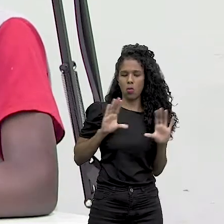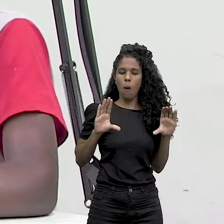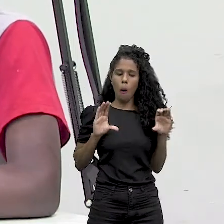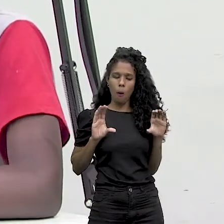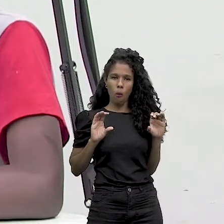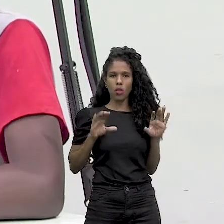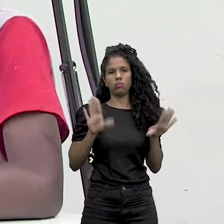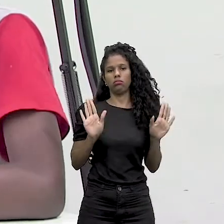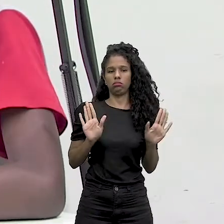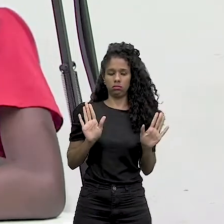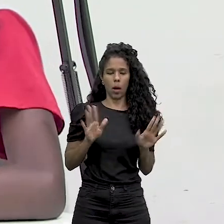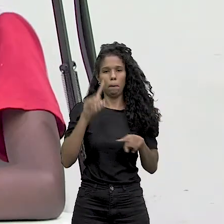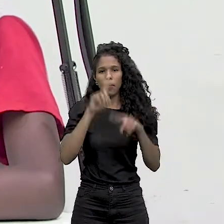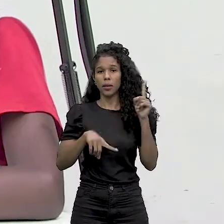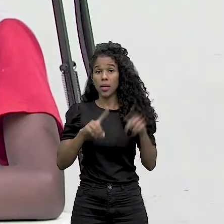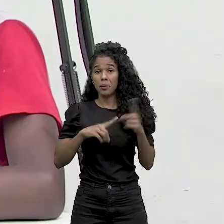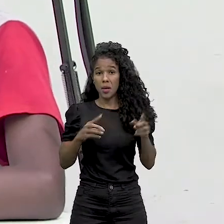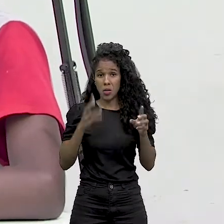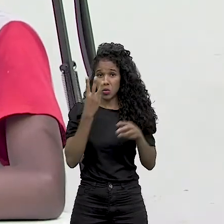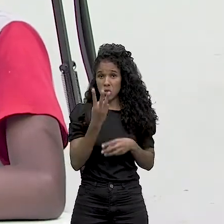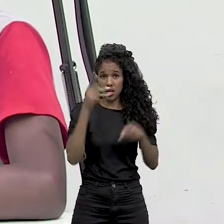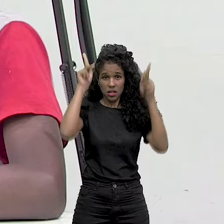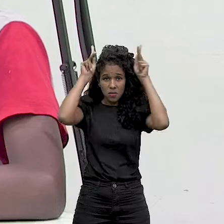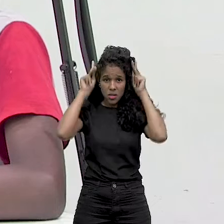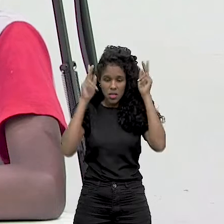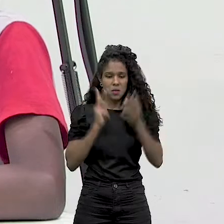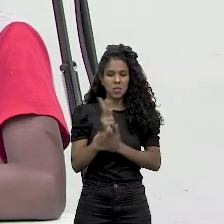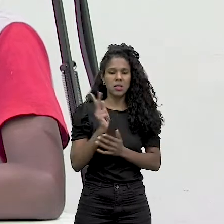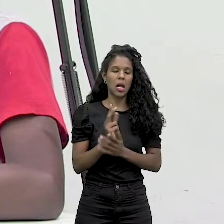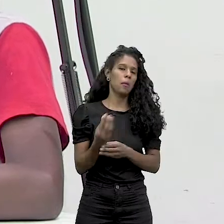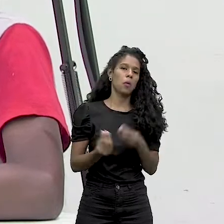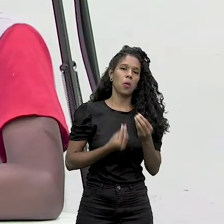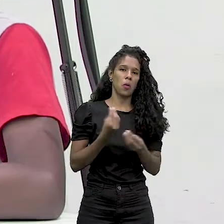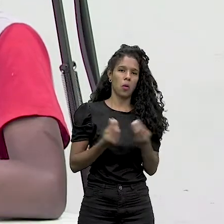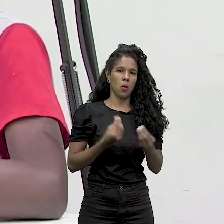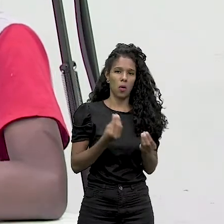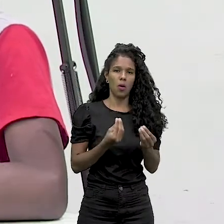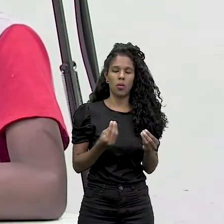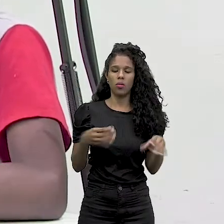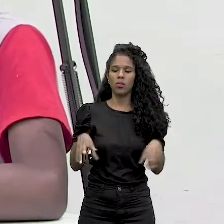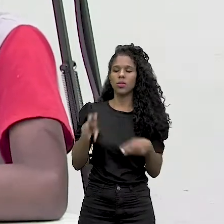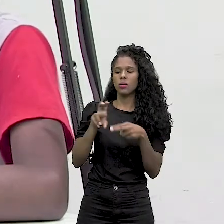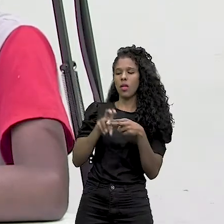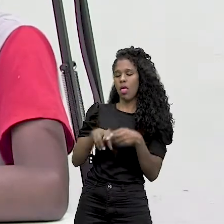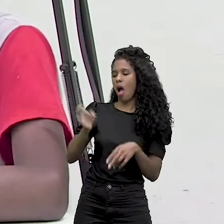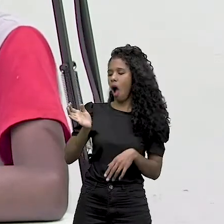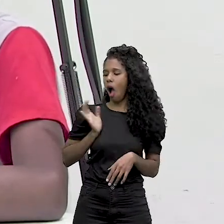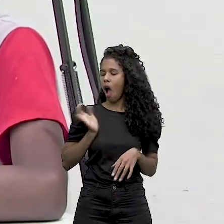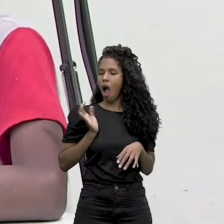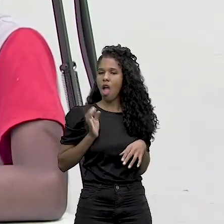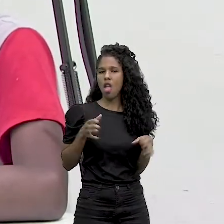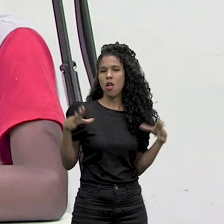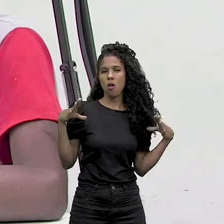né? É aquela música, o pobre cada vez fica mais pobre, o rico cada vez fica mais rico. Então não é tabu